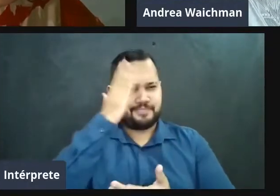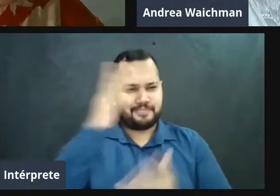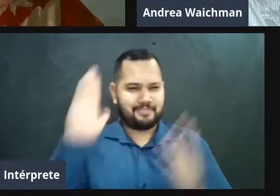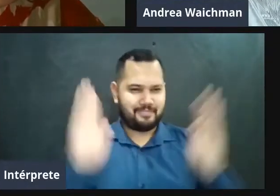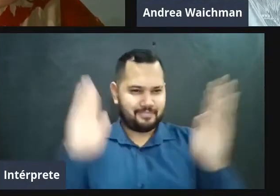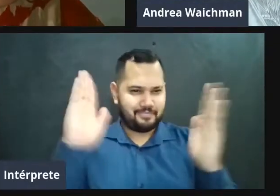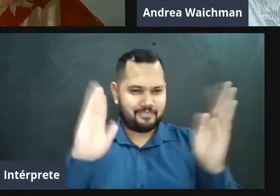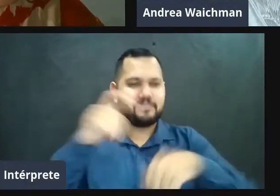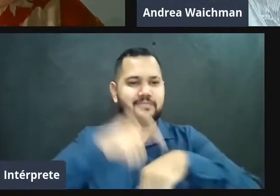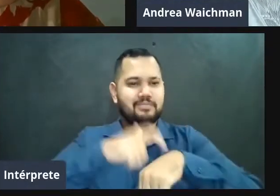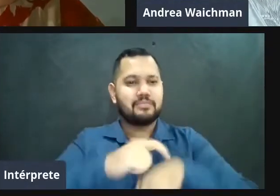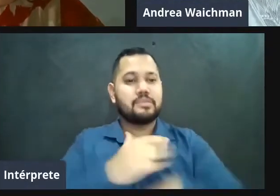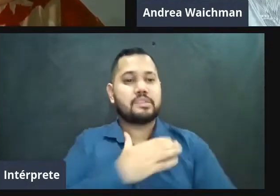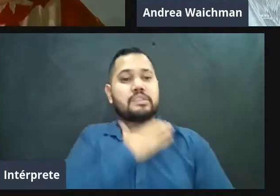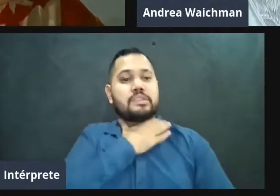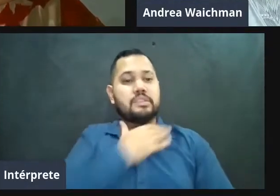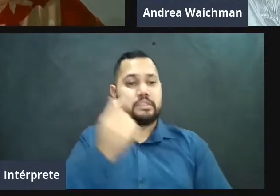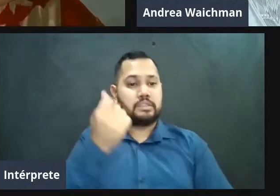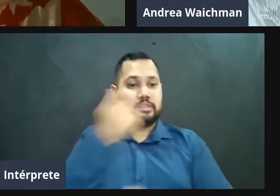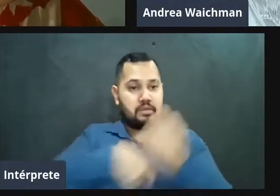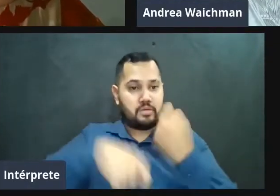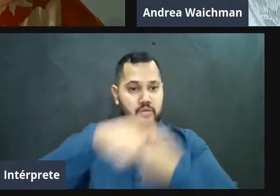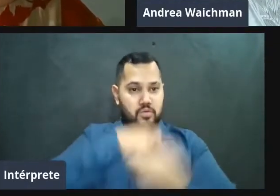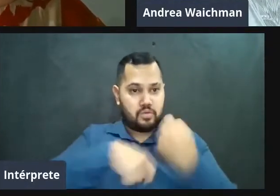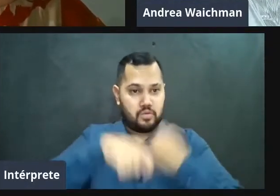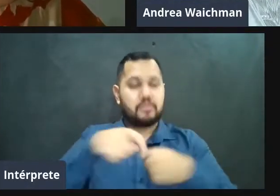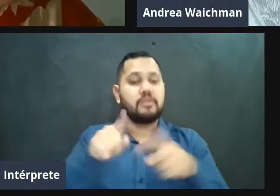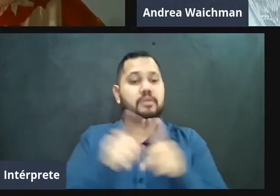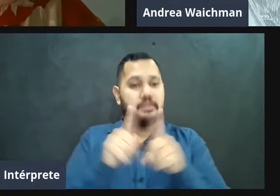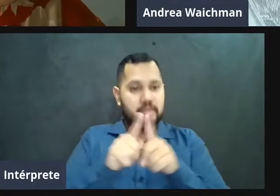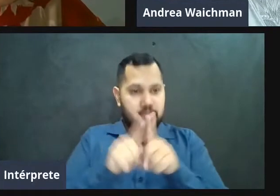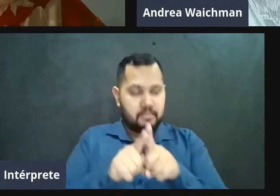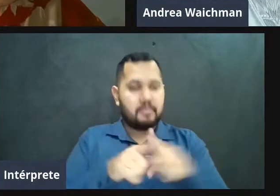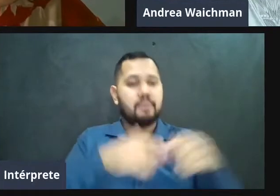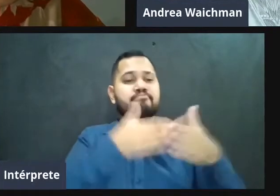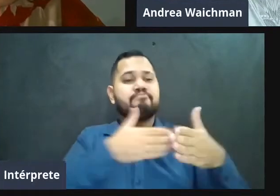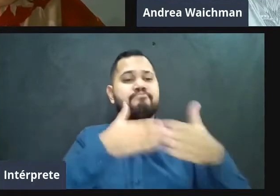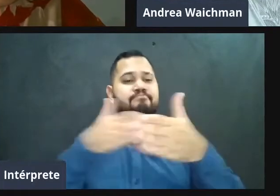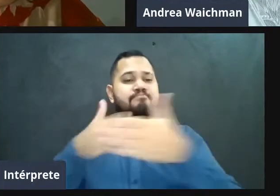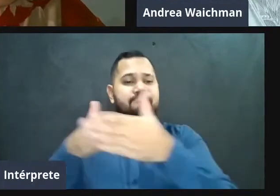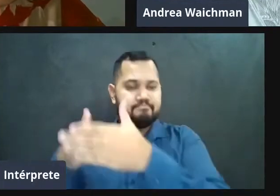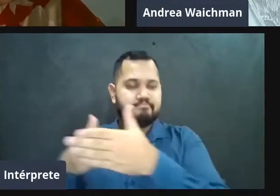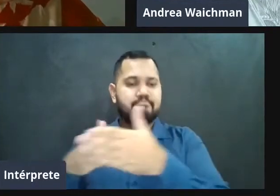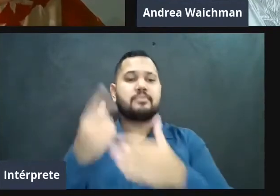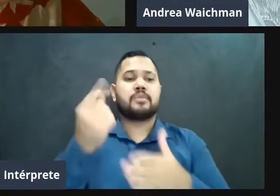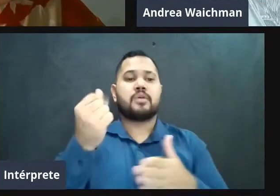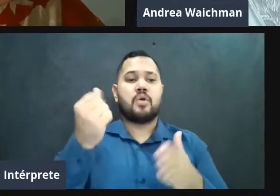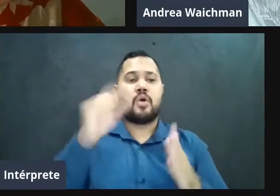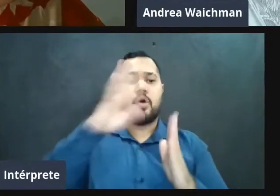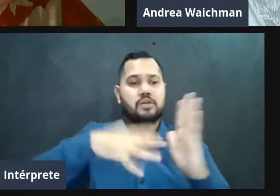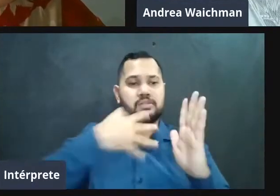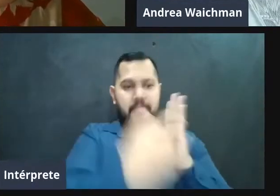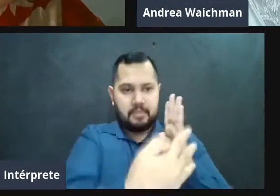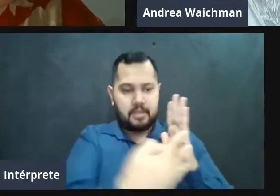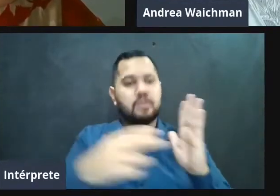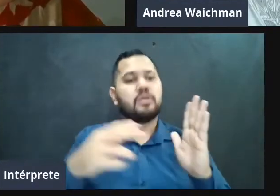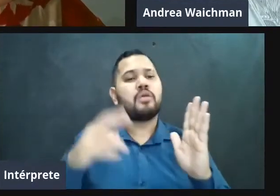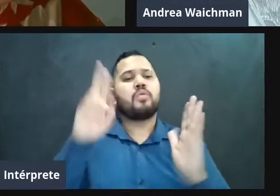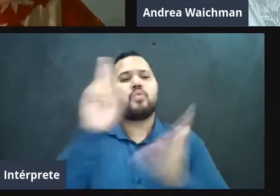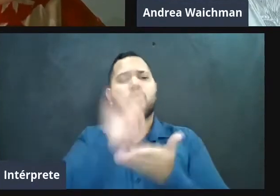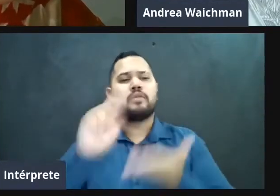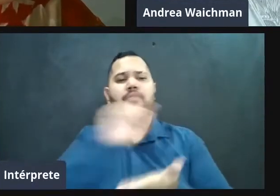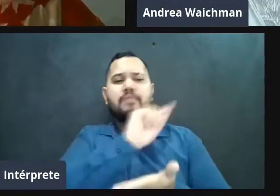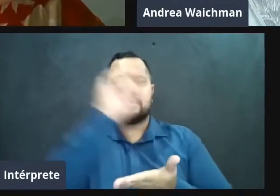um cenário de crise econômica e de contingenciamento orçamentário das universidades, qual a estratégia que a sua